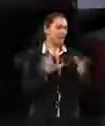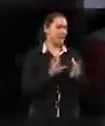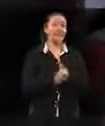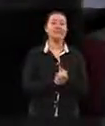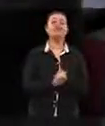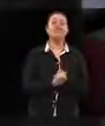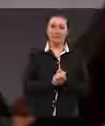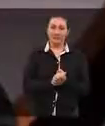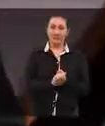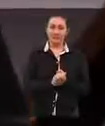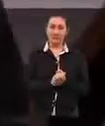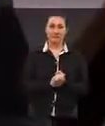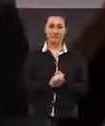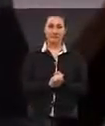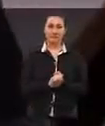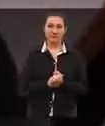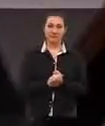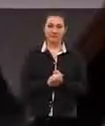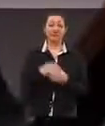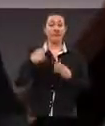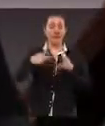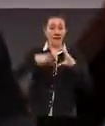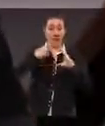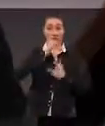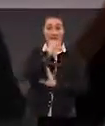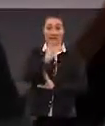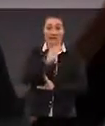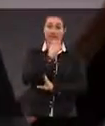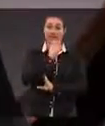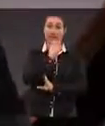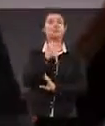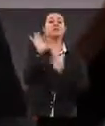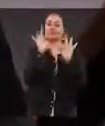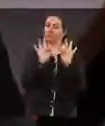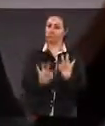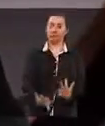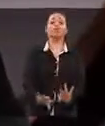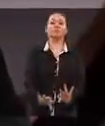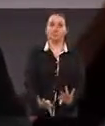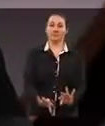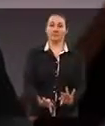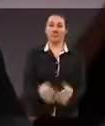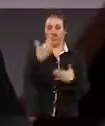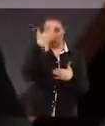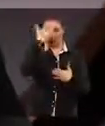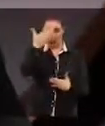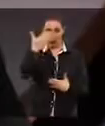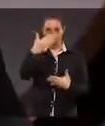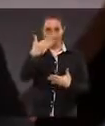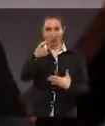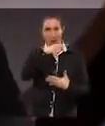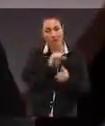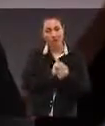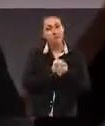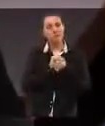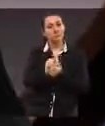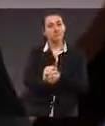essas dúvidas. O programa Câmara Entrevista de hoje vai ficando por aqui. Agradeço pela sua